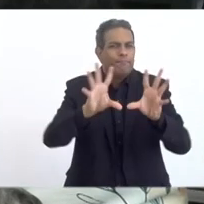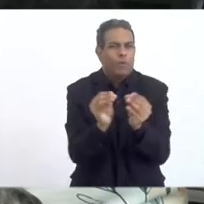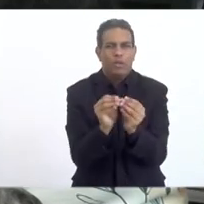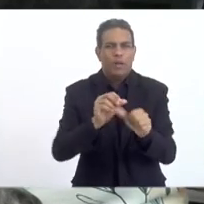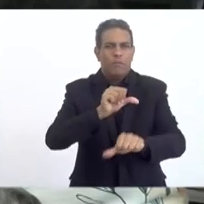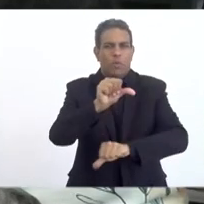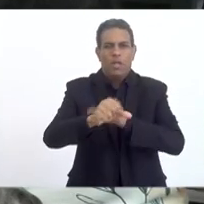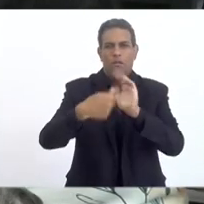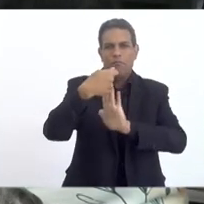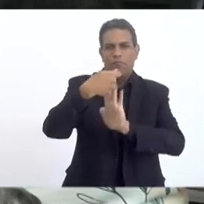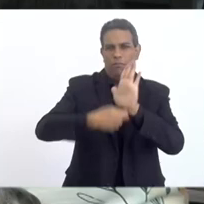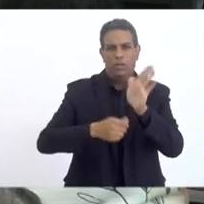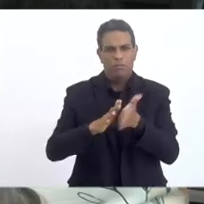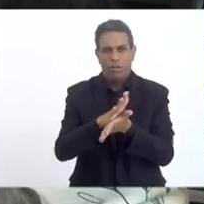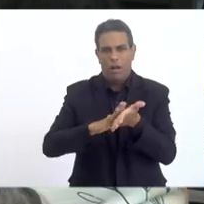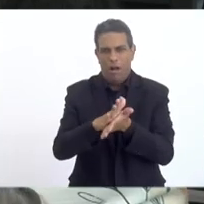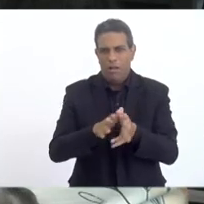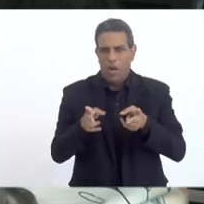dele.